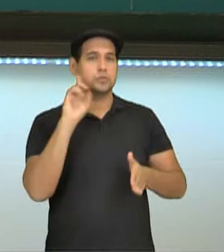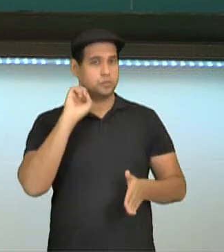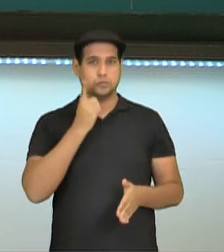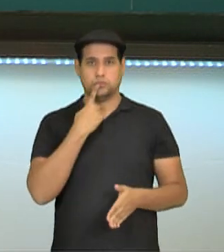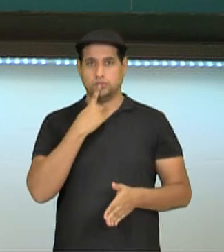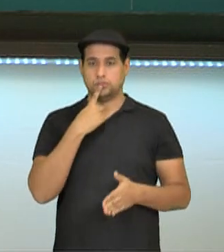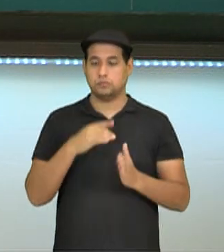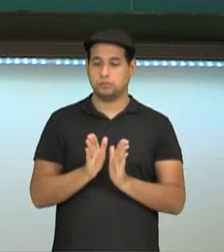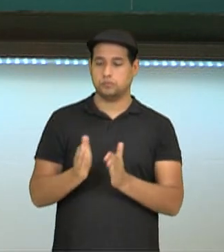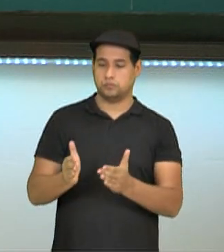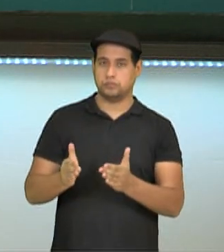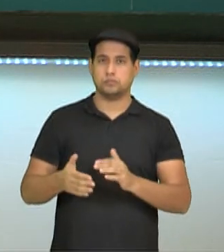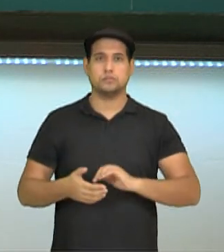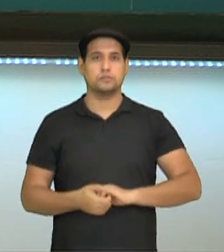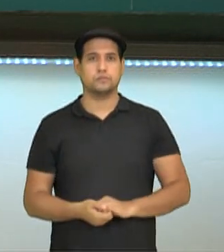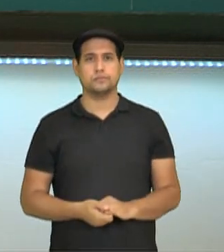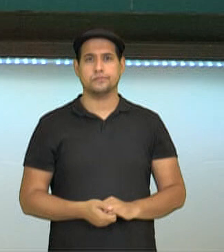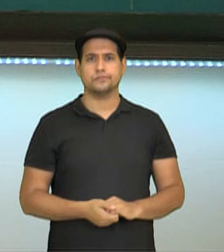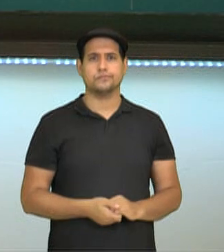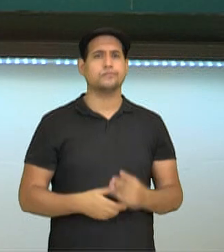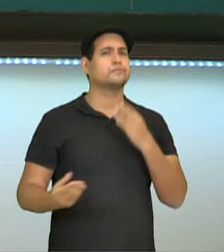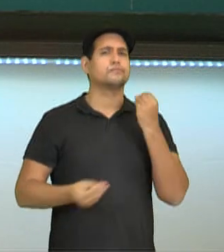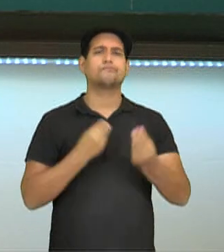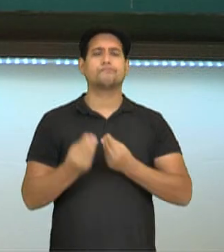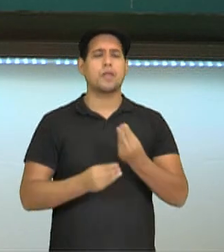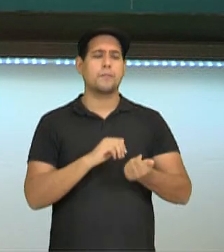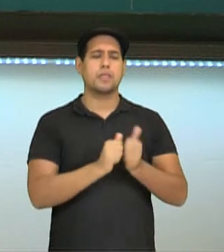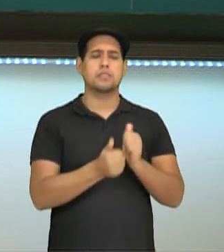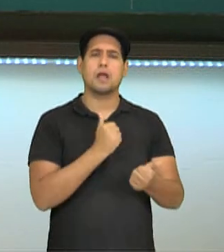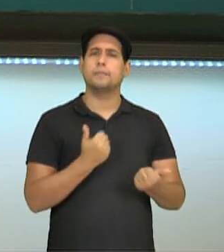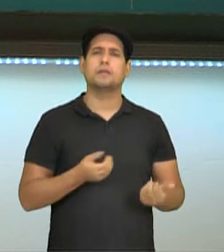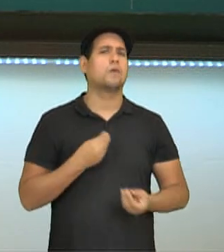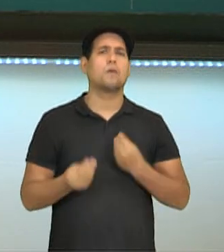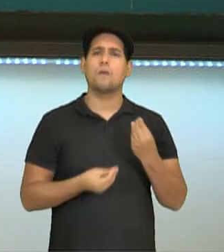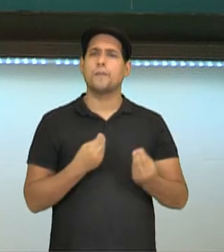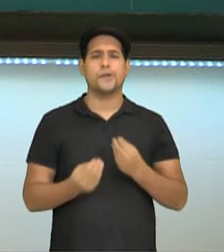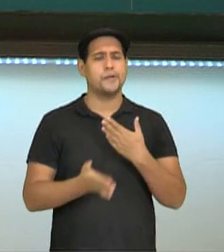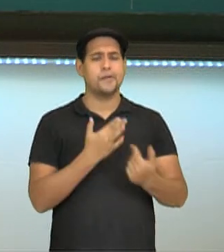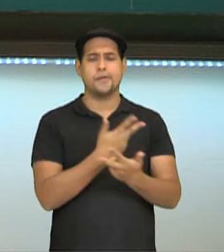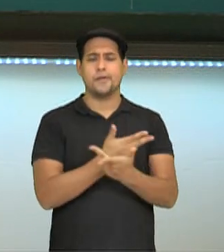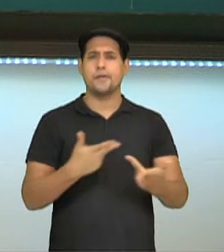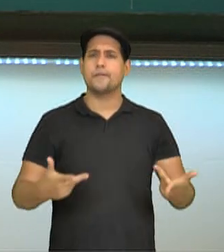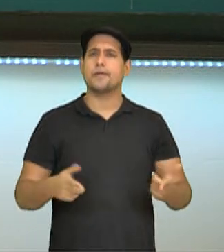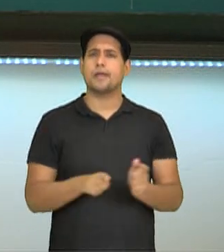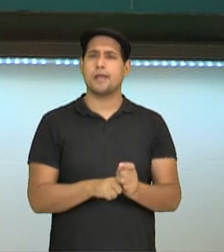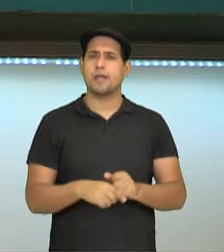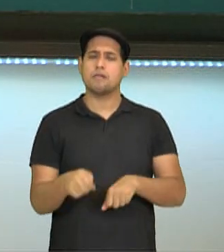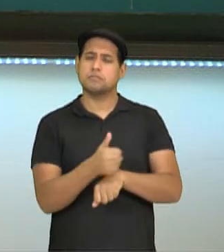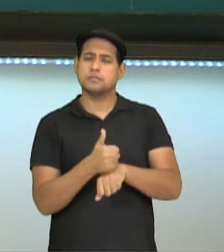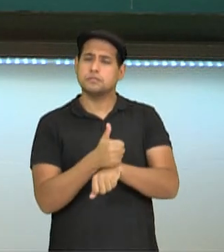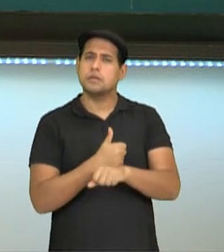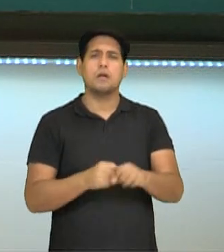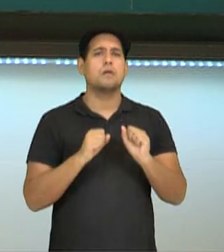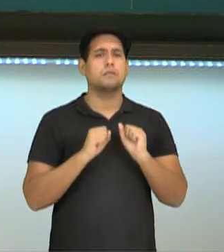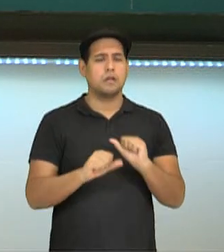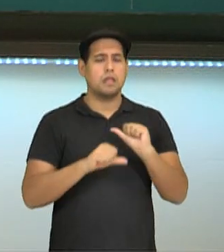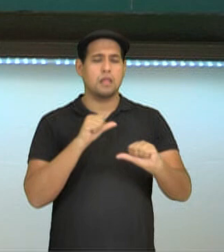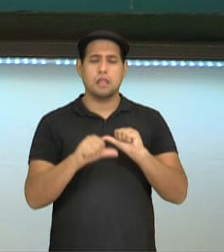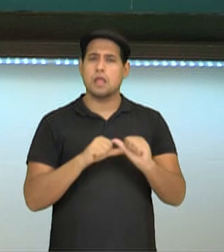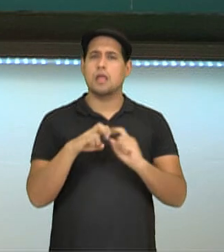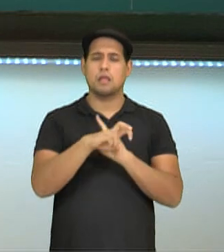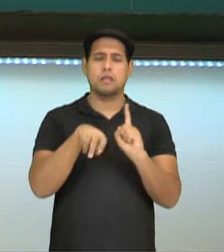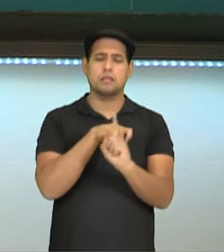eles. Então, como que você adaptaria para qualquer atleta desses alguma modalidade do